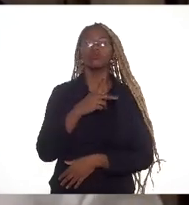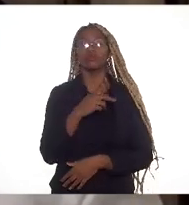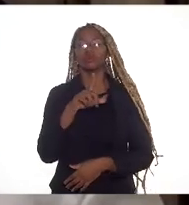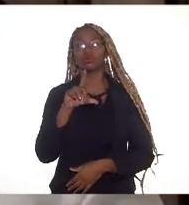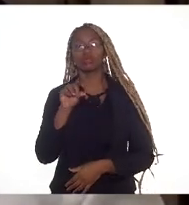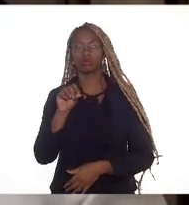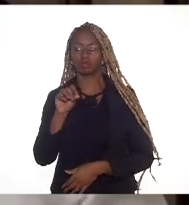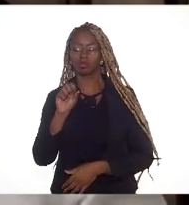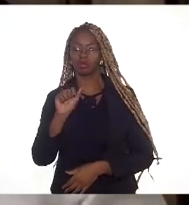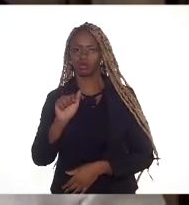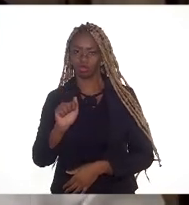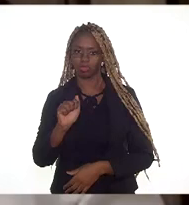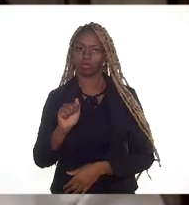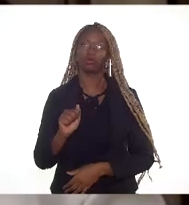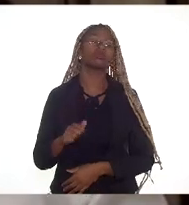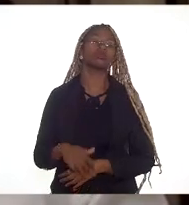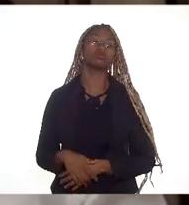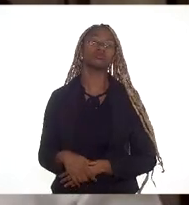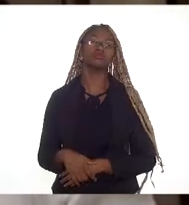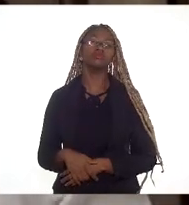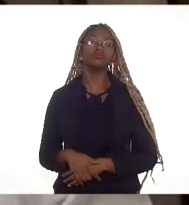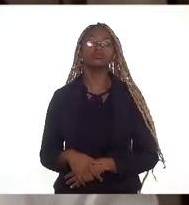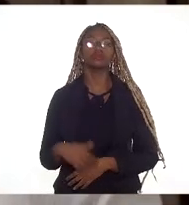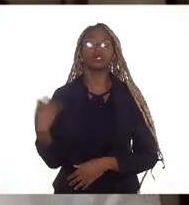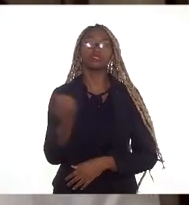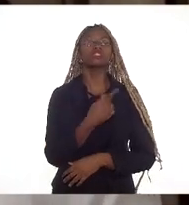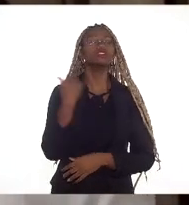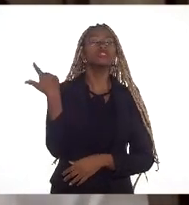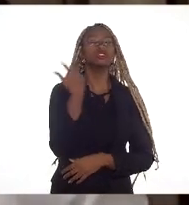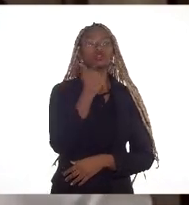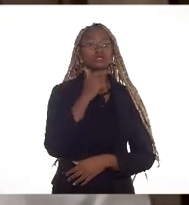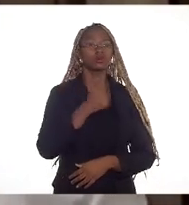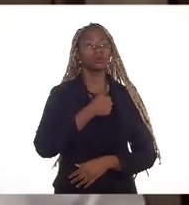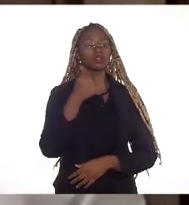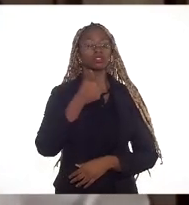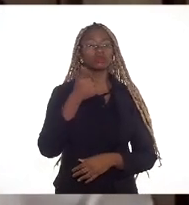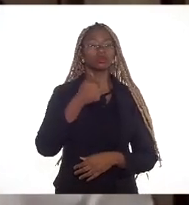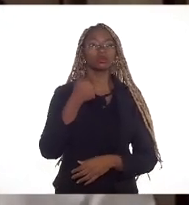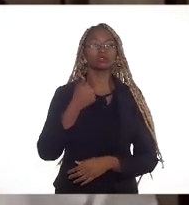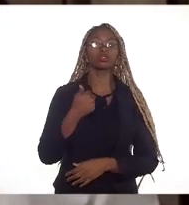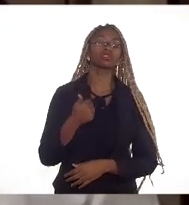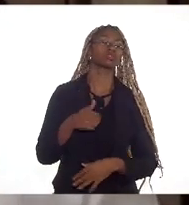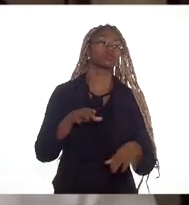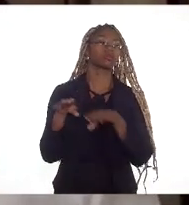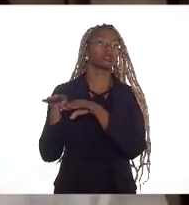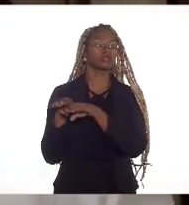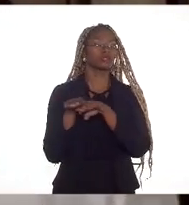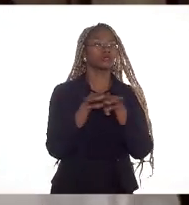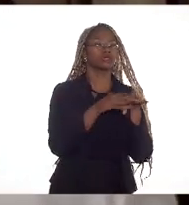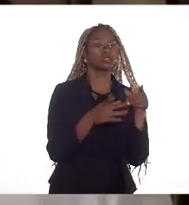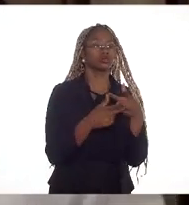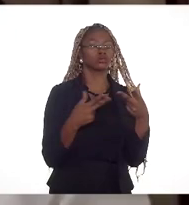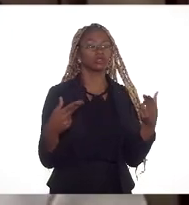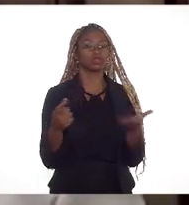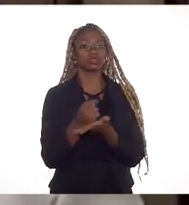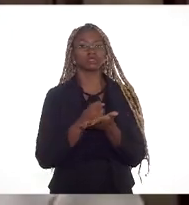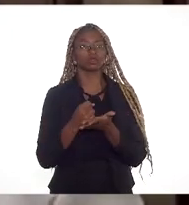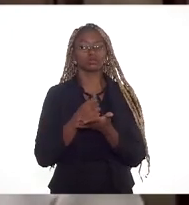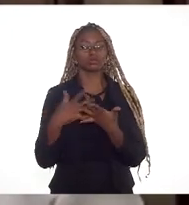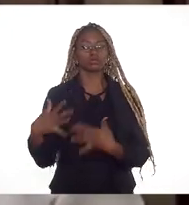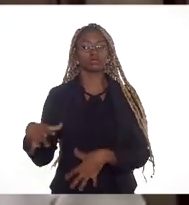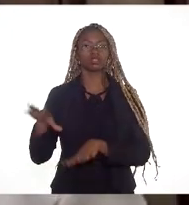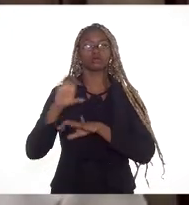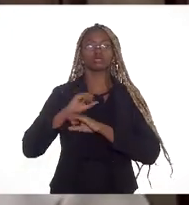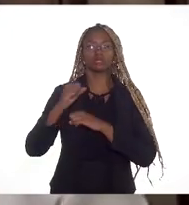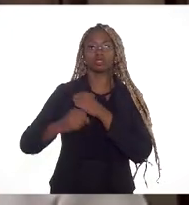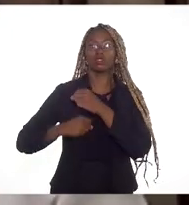consiga, em primeiro lugar, ter uma padronização dos itens básicos de aquisição para o ano